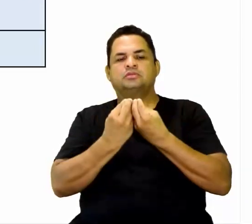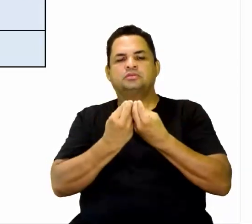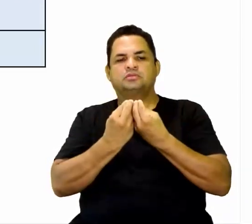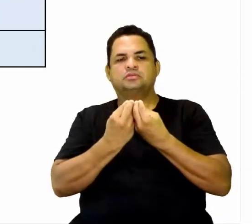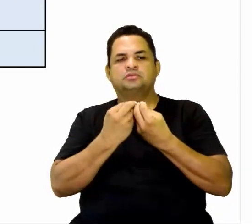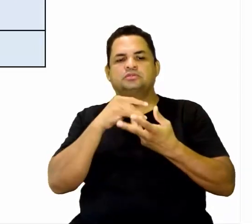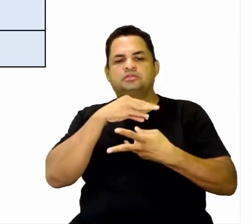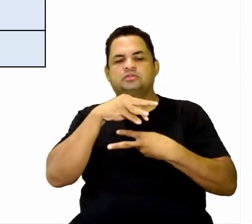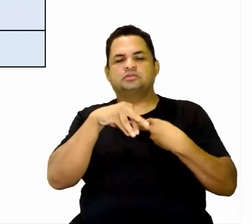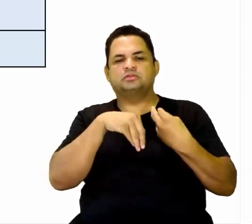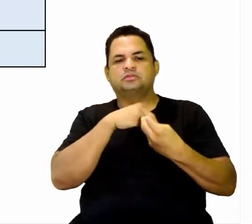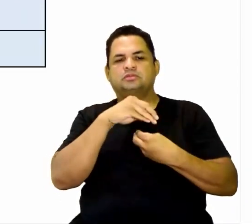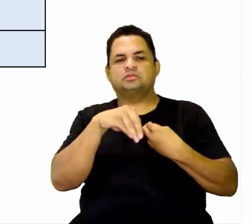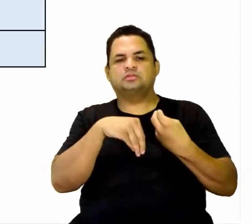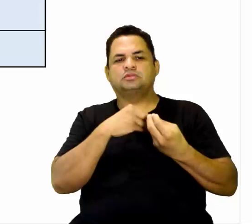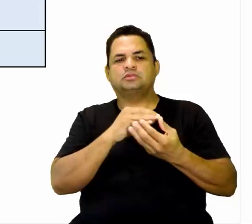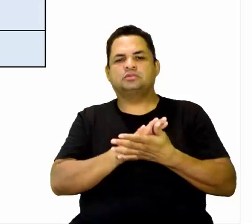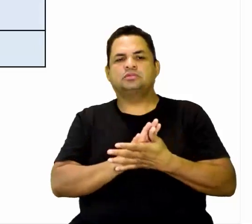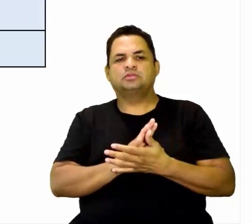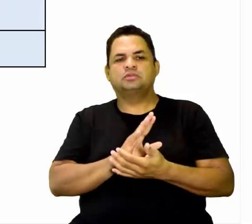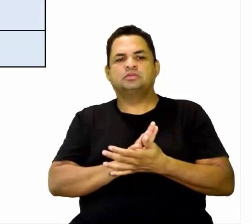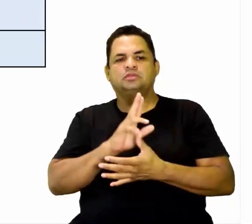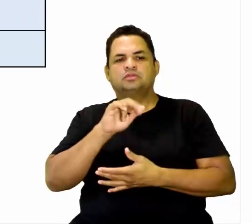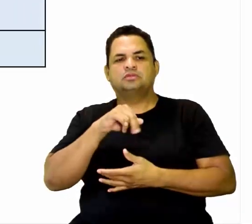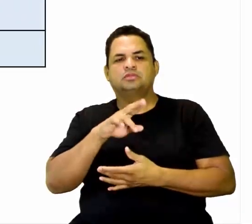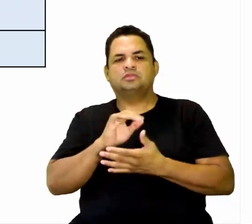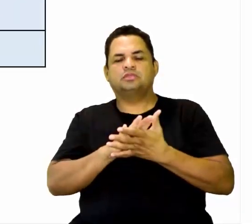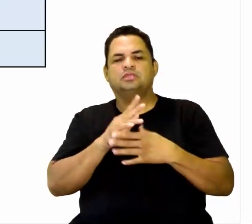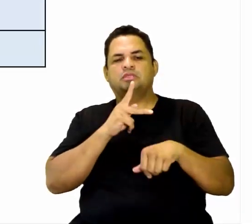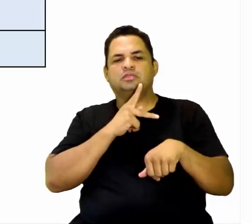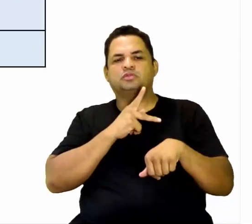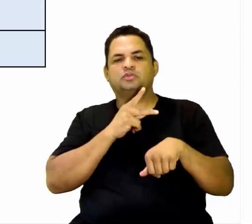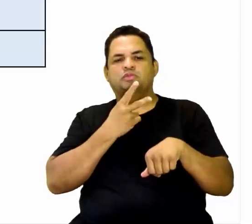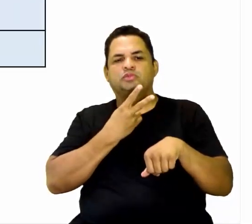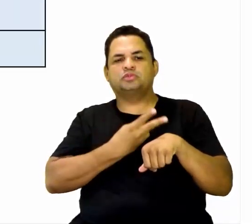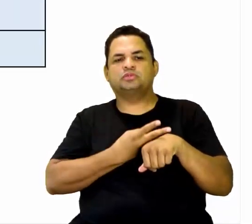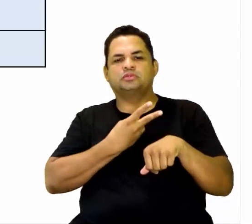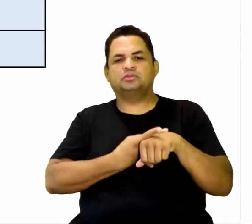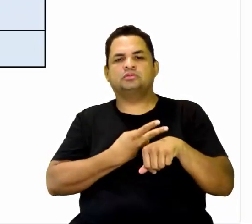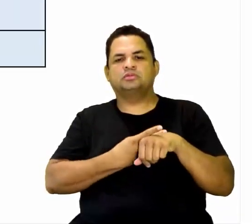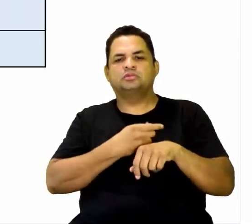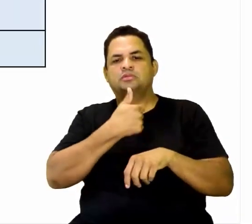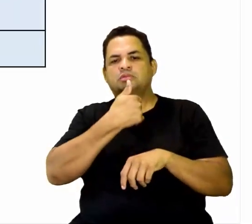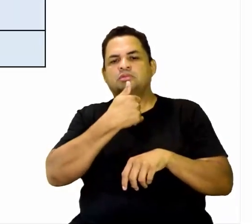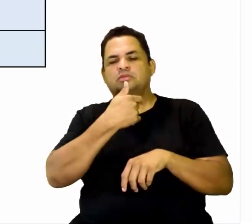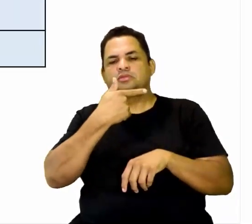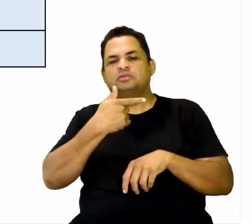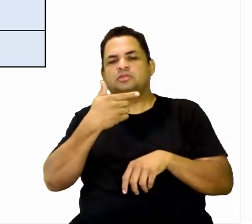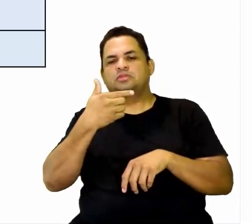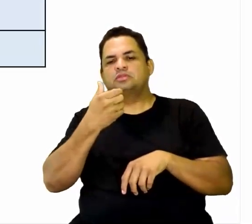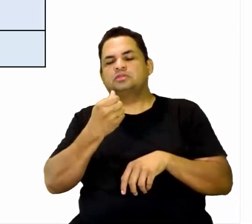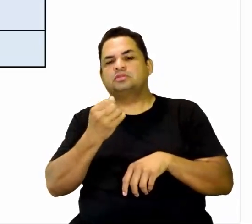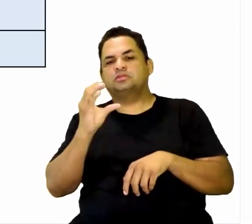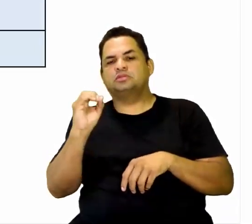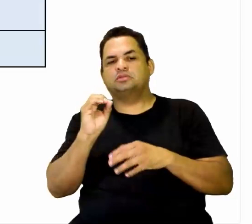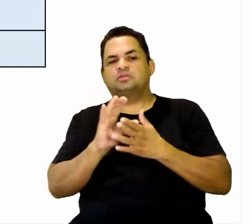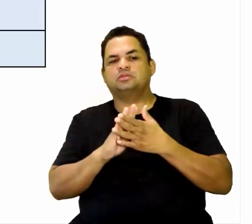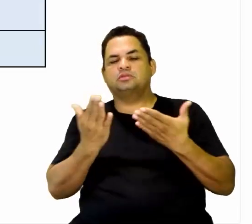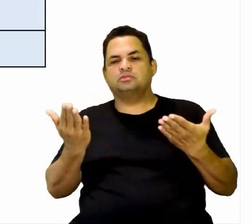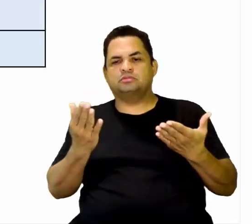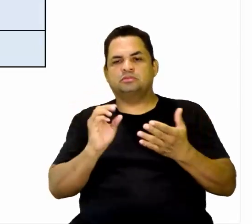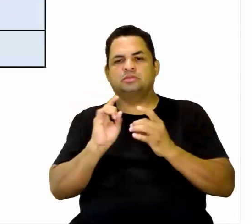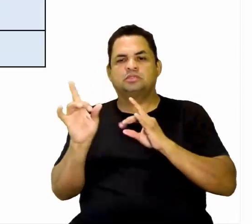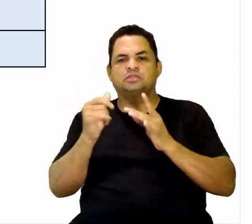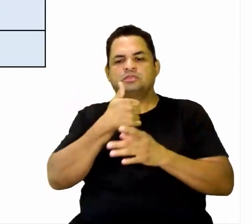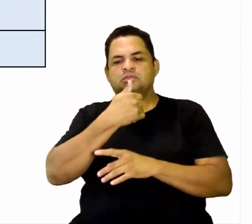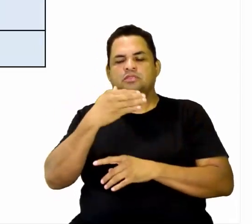Quer dizer, o nitrato de prata solubiliza 260 gramas em cada 100 ml de